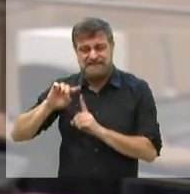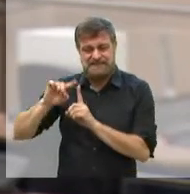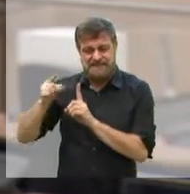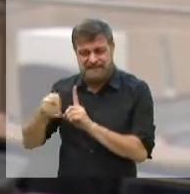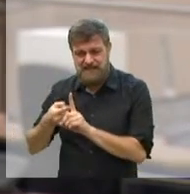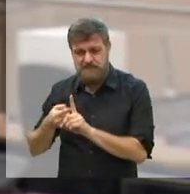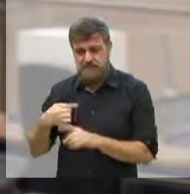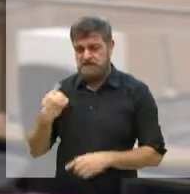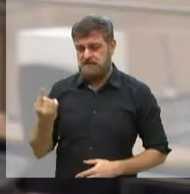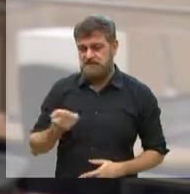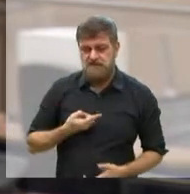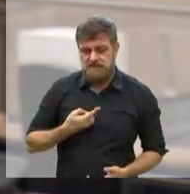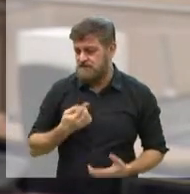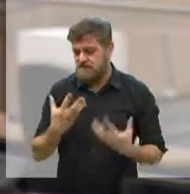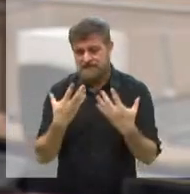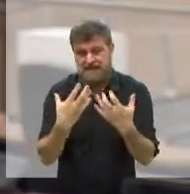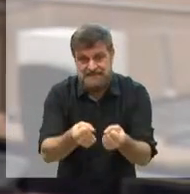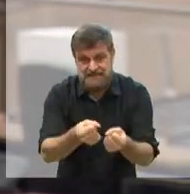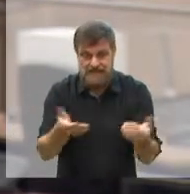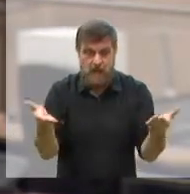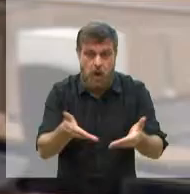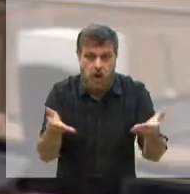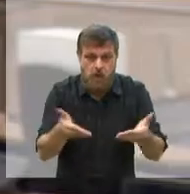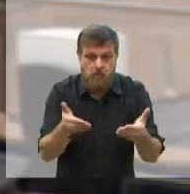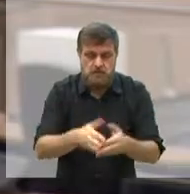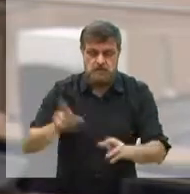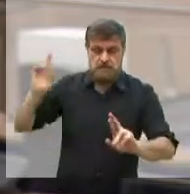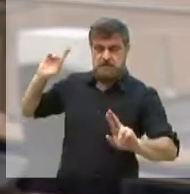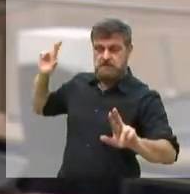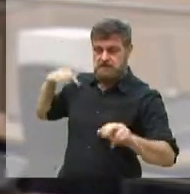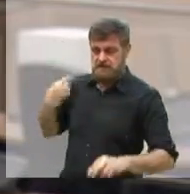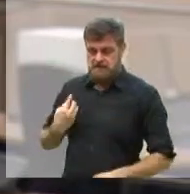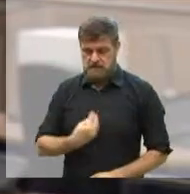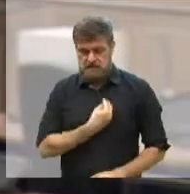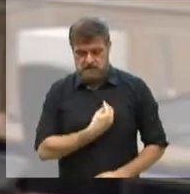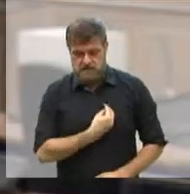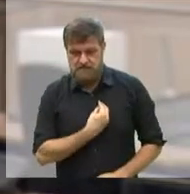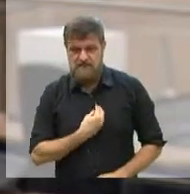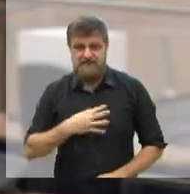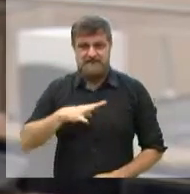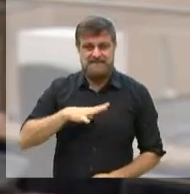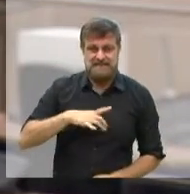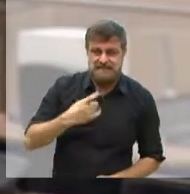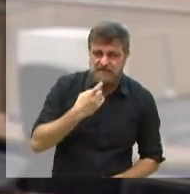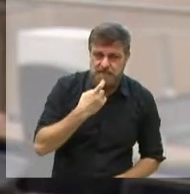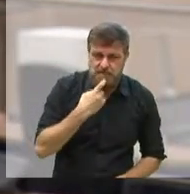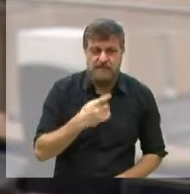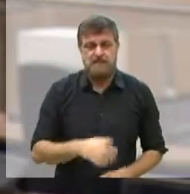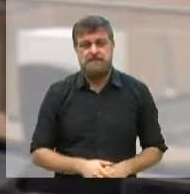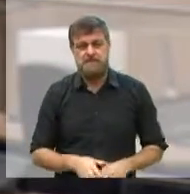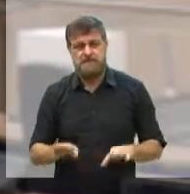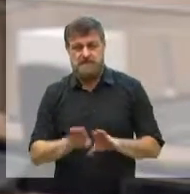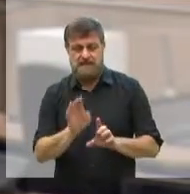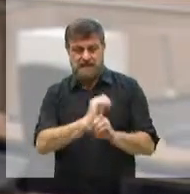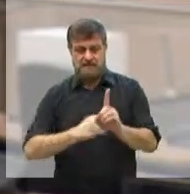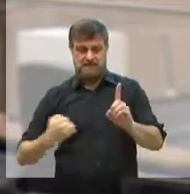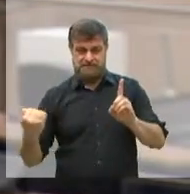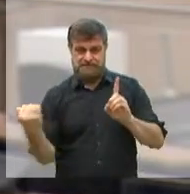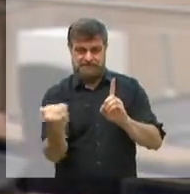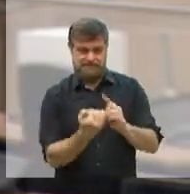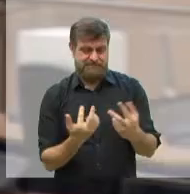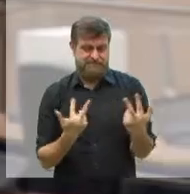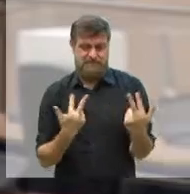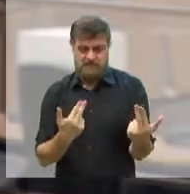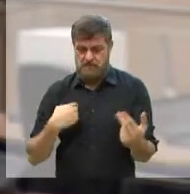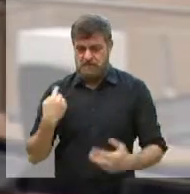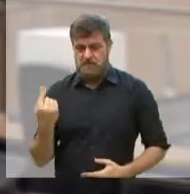de forma que nós não podemos aceitar como natural em nossas vidas, em nossas cidades e numa sociedade como a